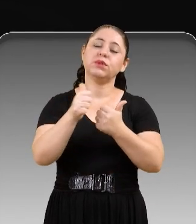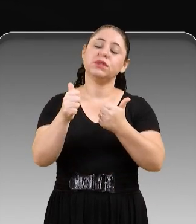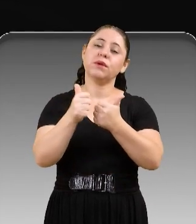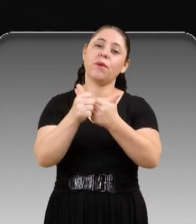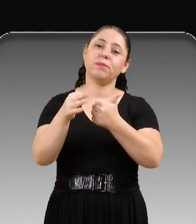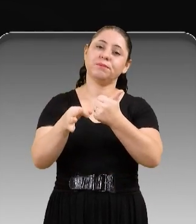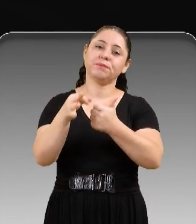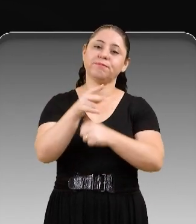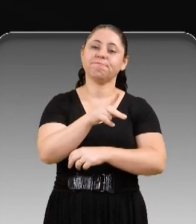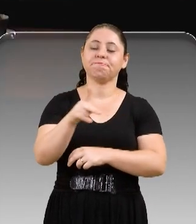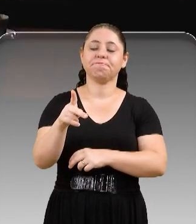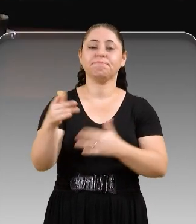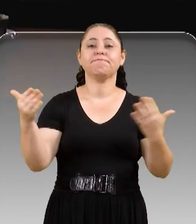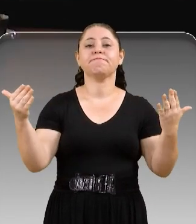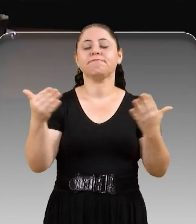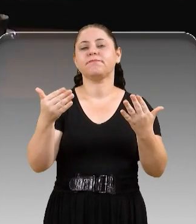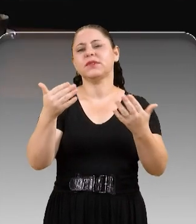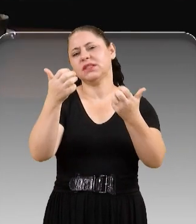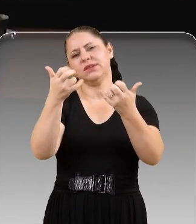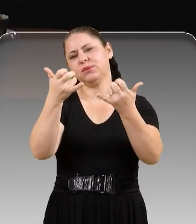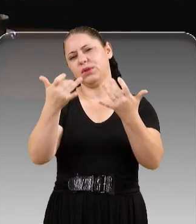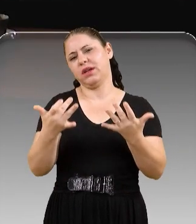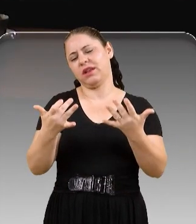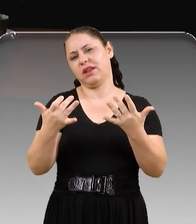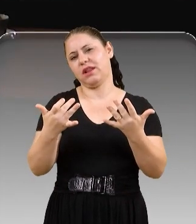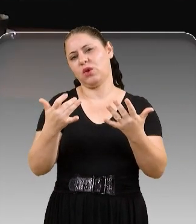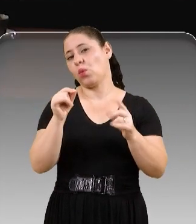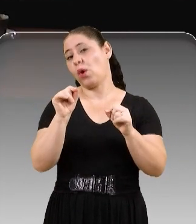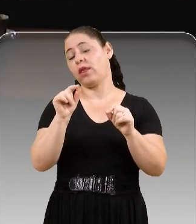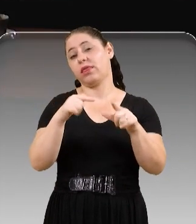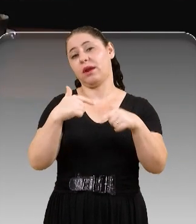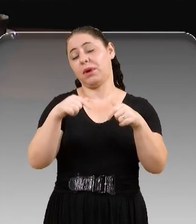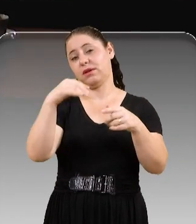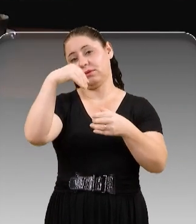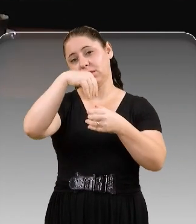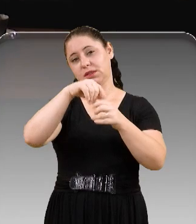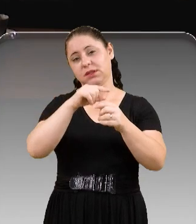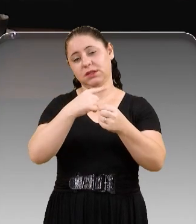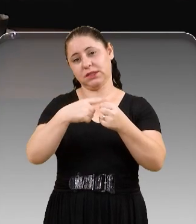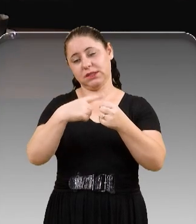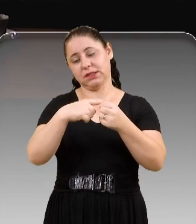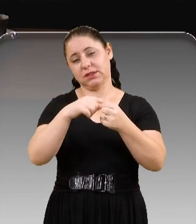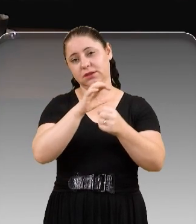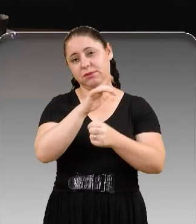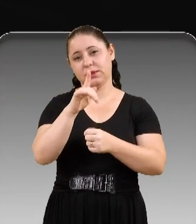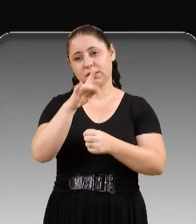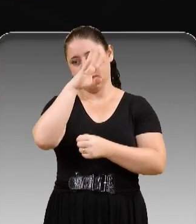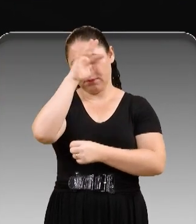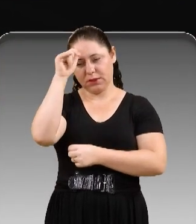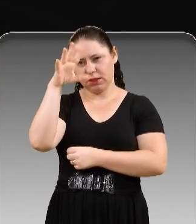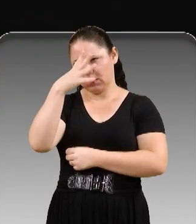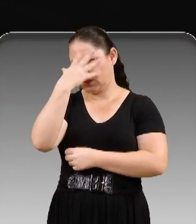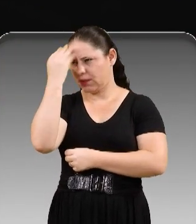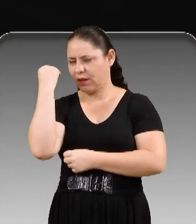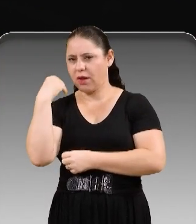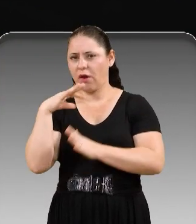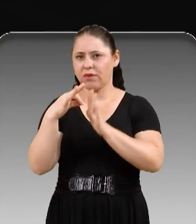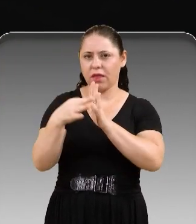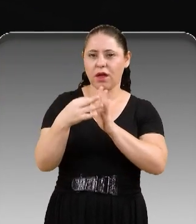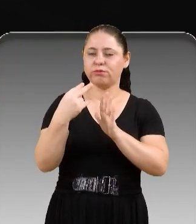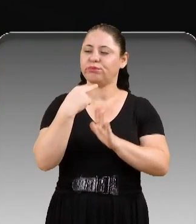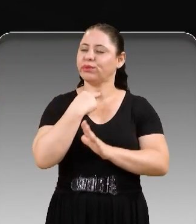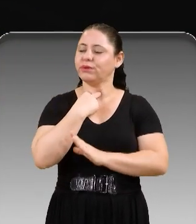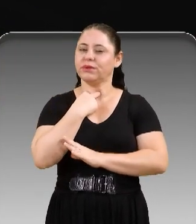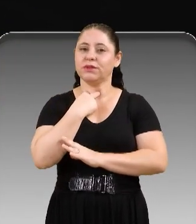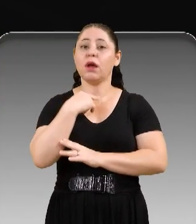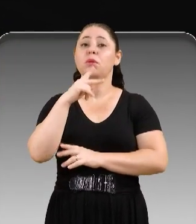de Justiça de Mato Grosso do Sul. E nós estávamos falando sobre as suas atividades aqui em Campo Grande, Mato Grosso do Sul, e eu não posso esquecer de citar